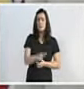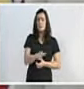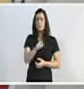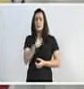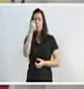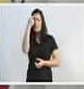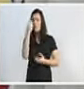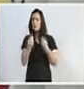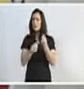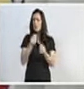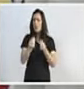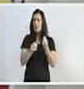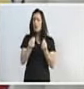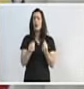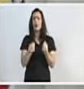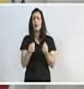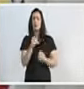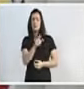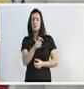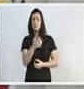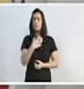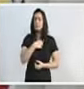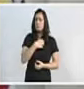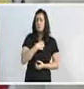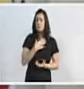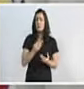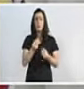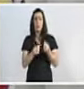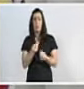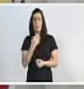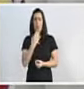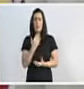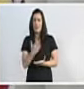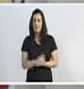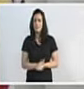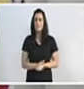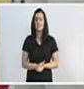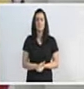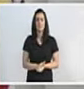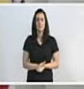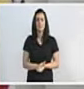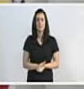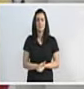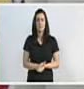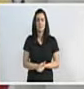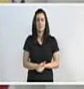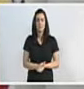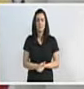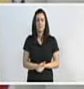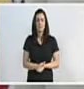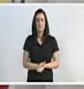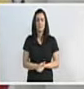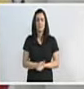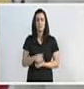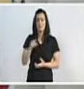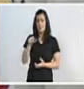pensa, como o eleitor age, como o eleitor pede, né? E isso o